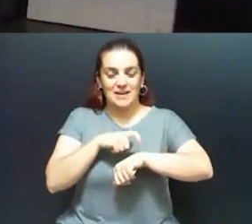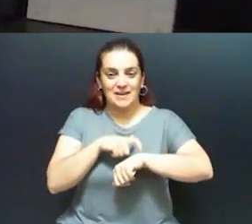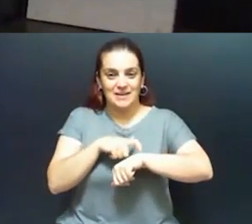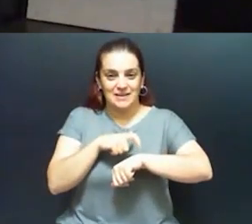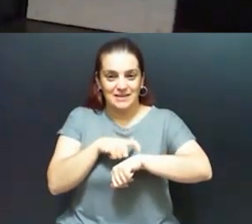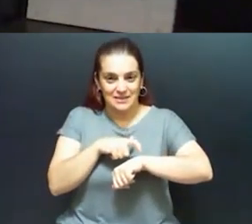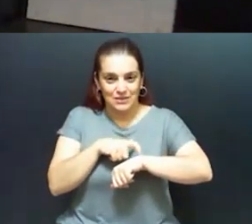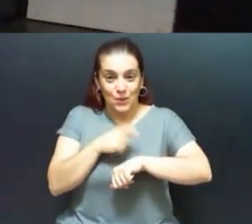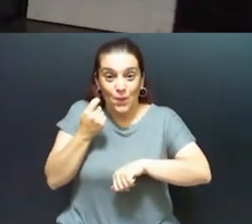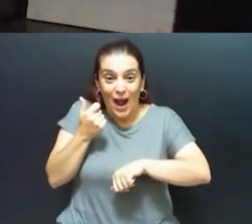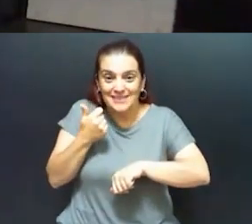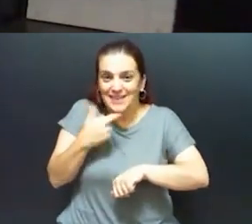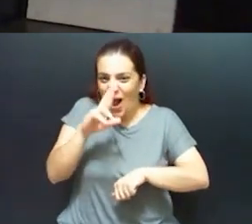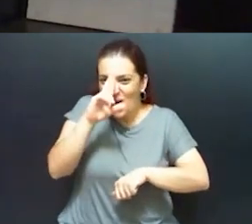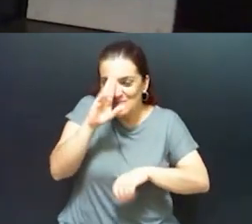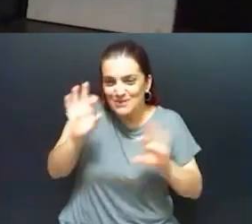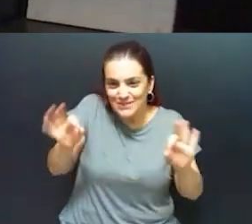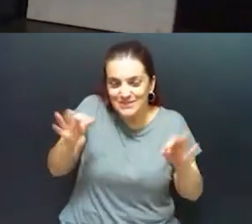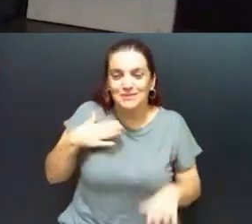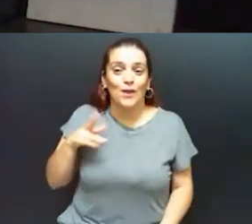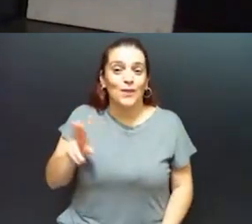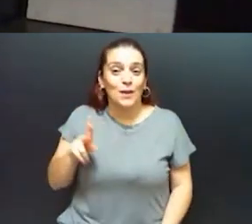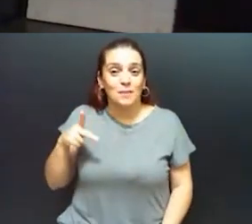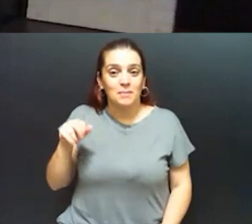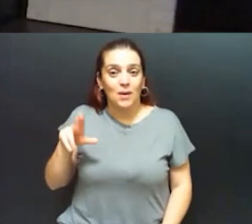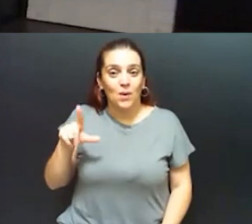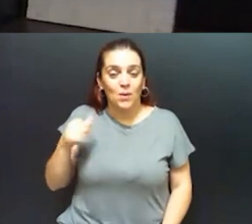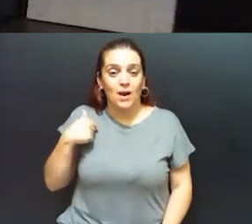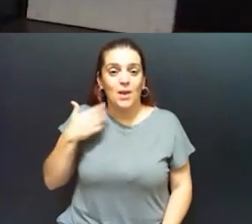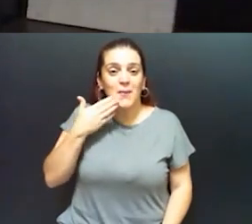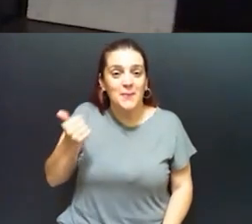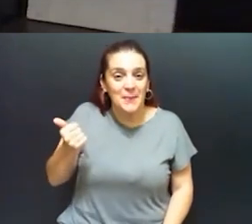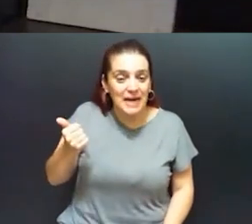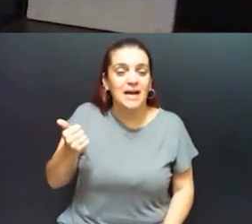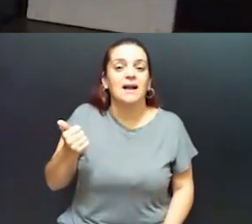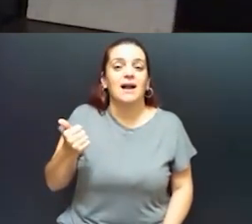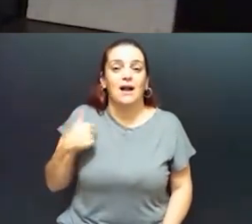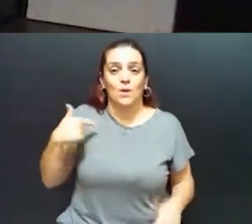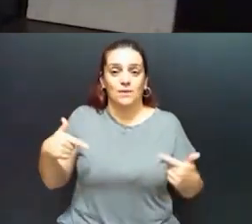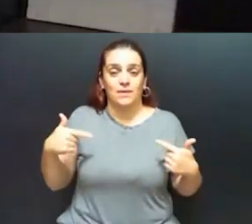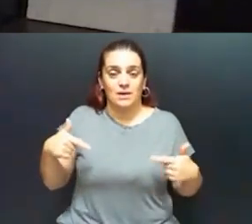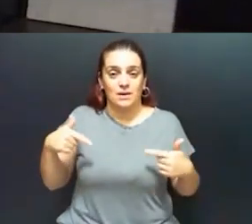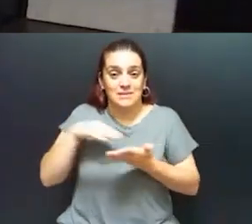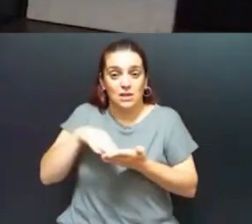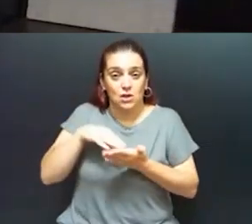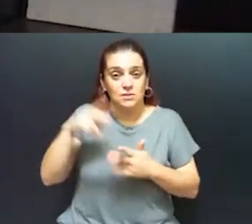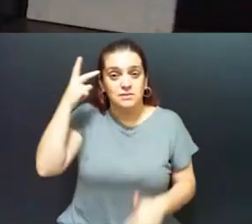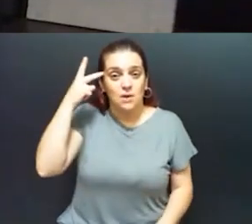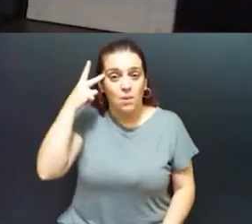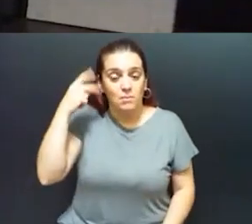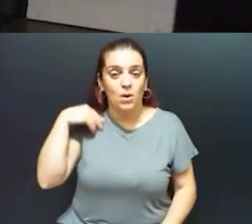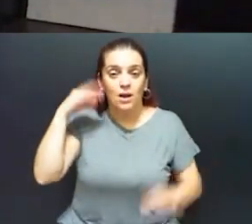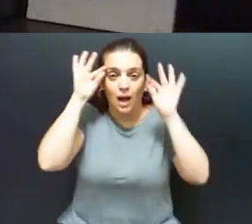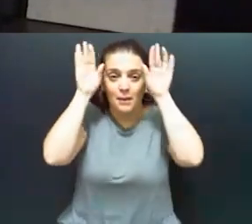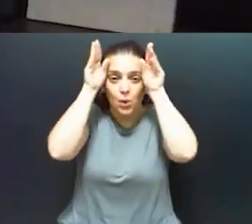saindo. Então, meu nome é Paula, eu sou uma pessoa branca, eu trabalho aqui no escritório de São Paulo, eu tenho cabelo